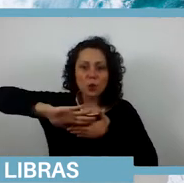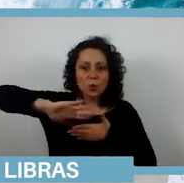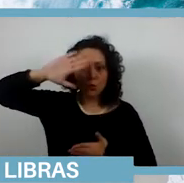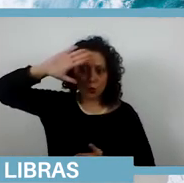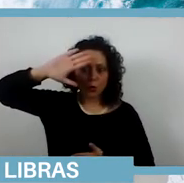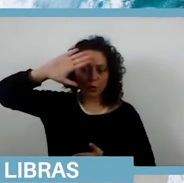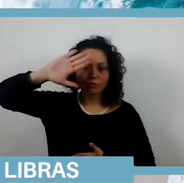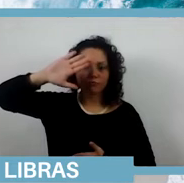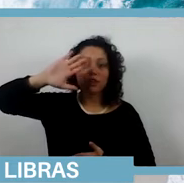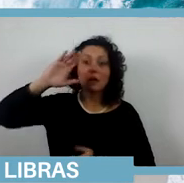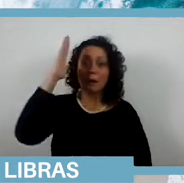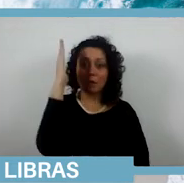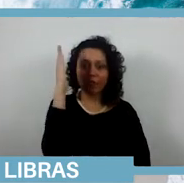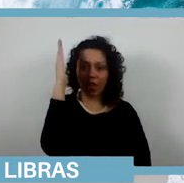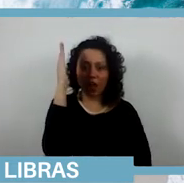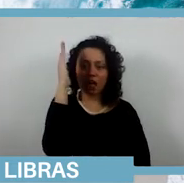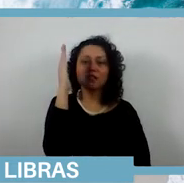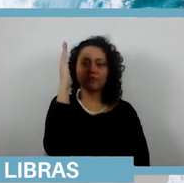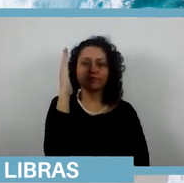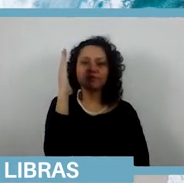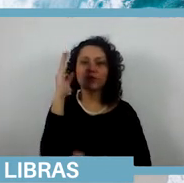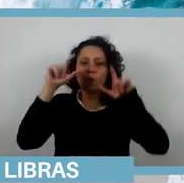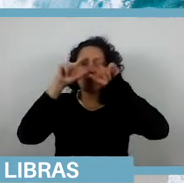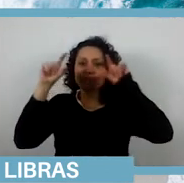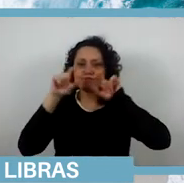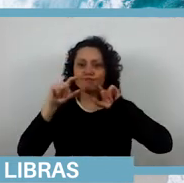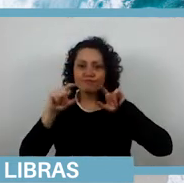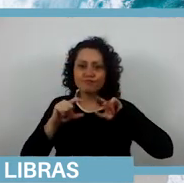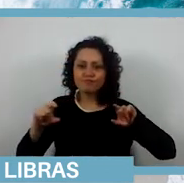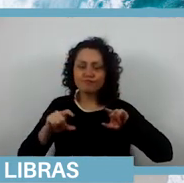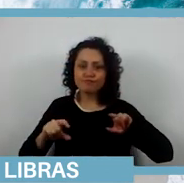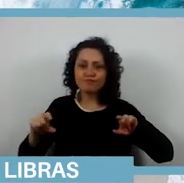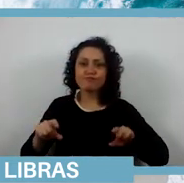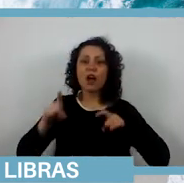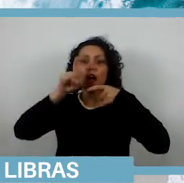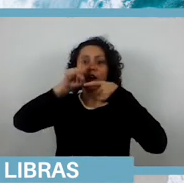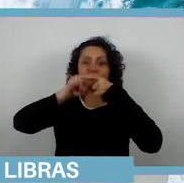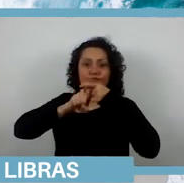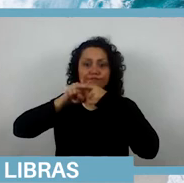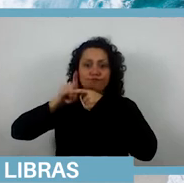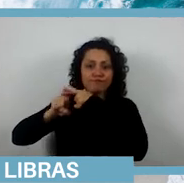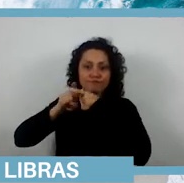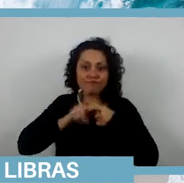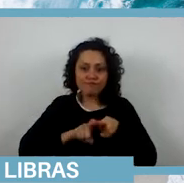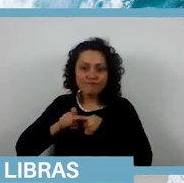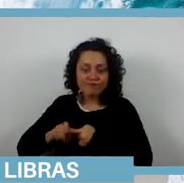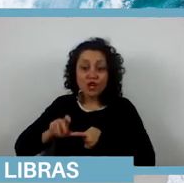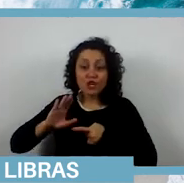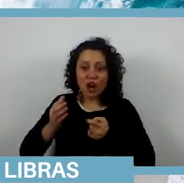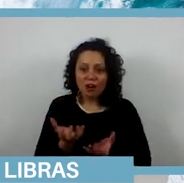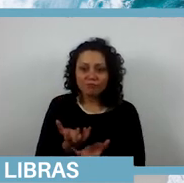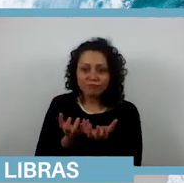fazer toda a parte de marcenaria e delícias de madeira e eu já vendi alto plantada eu vou fazer a parte da